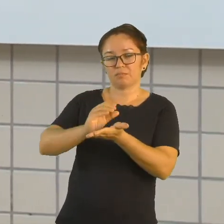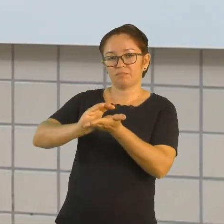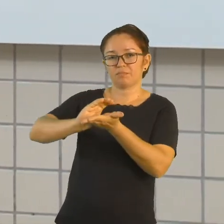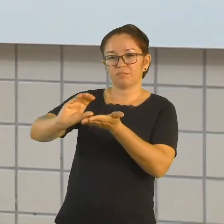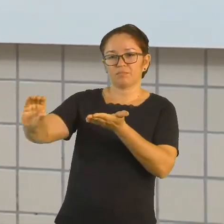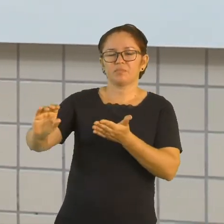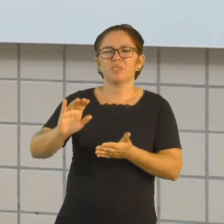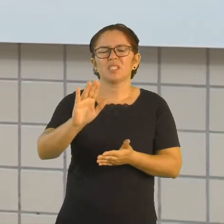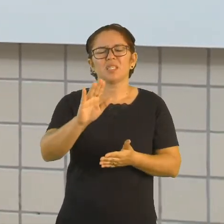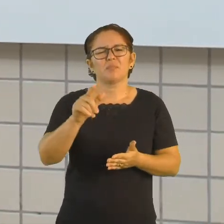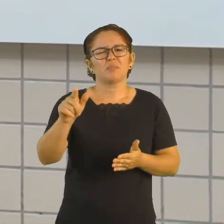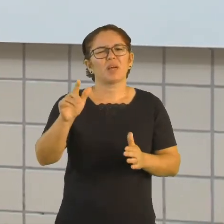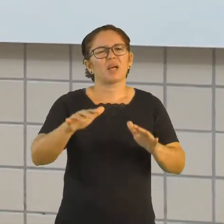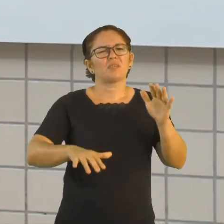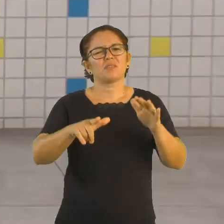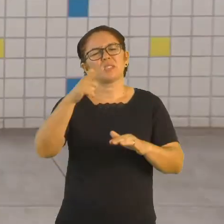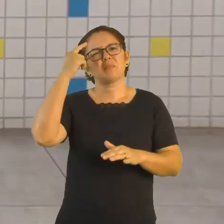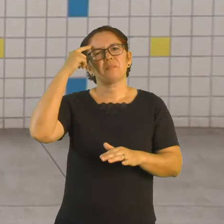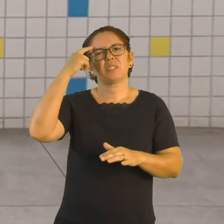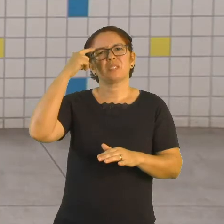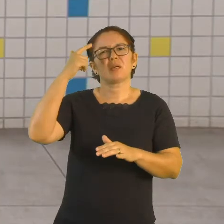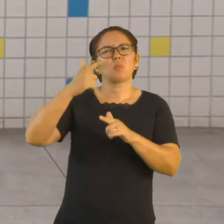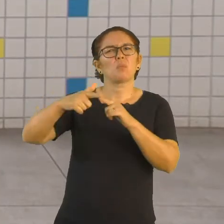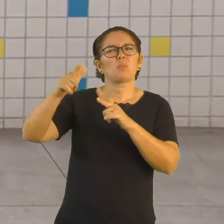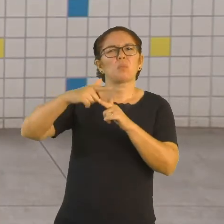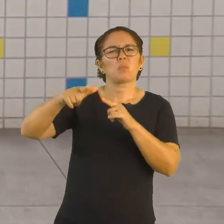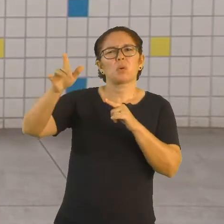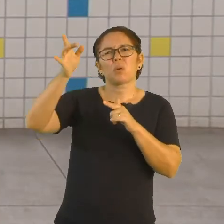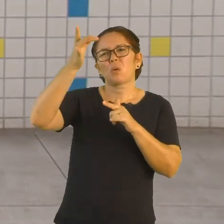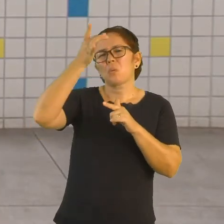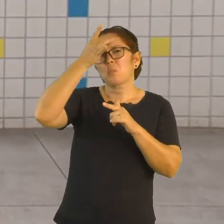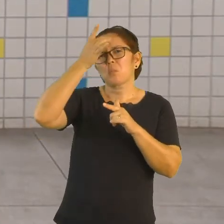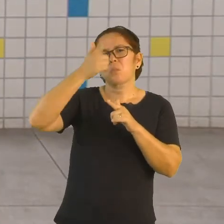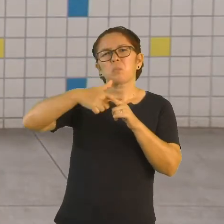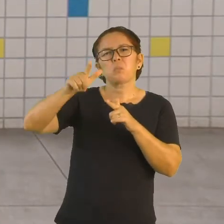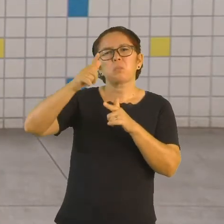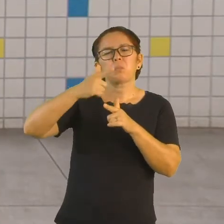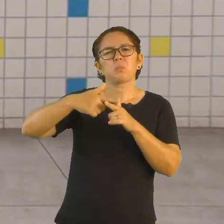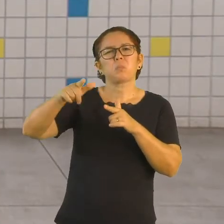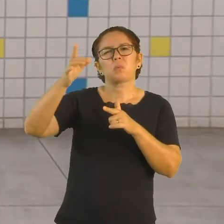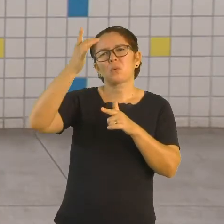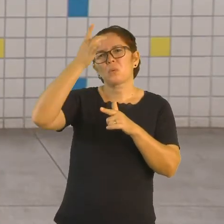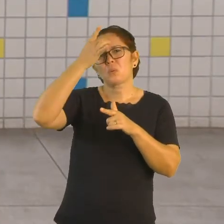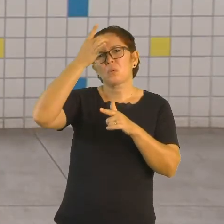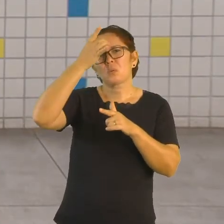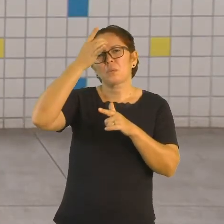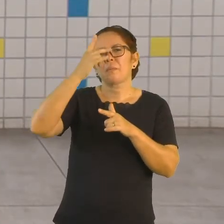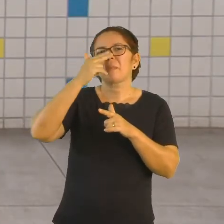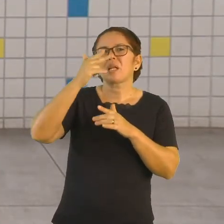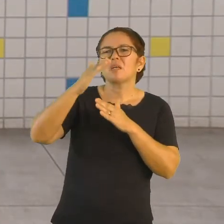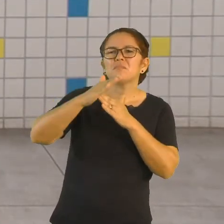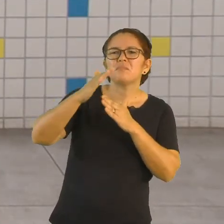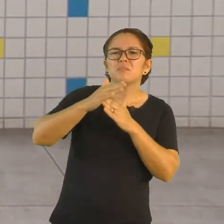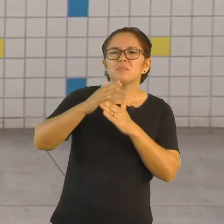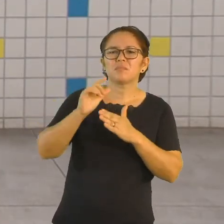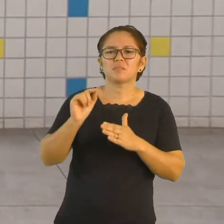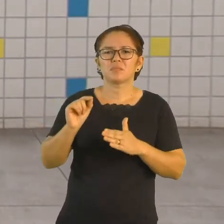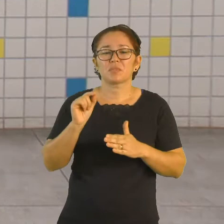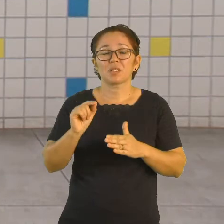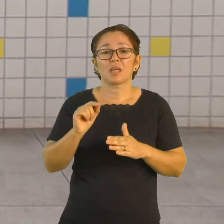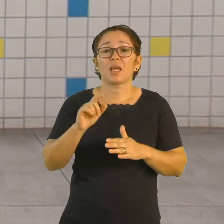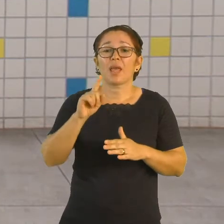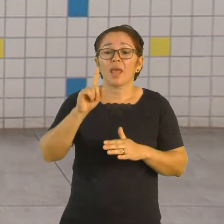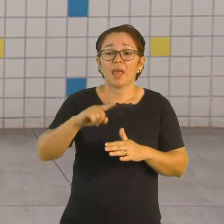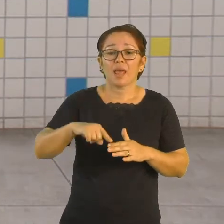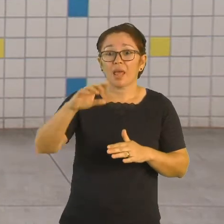entender melhor. Então, vamos lá. Pessoa com deficiência intelectual tem dificuldade para